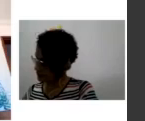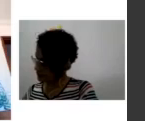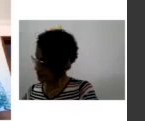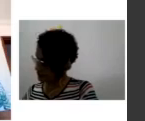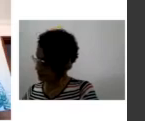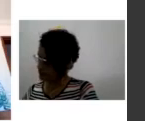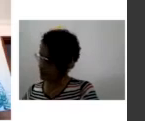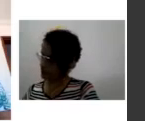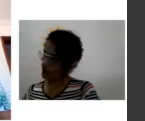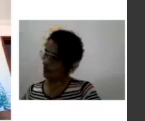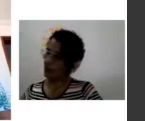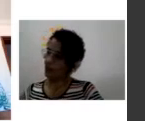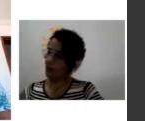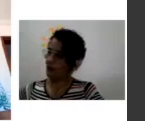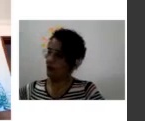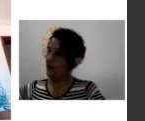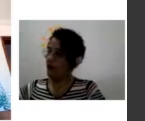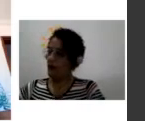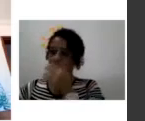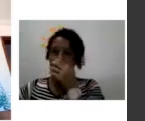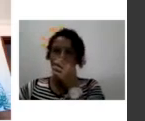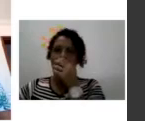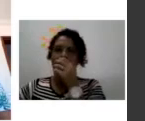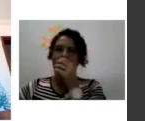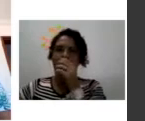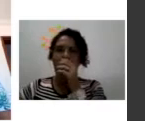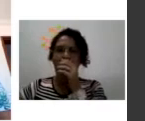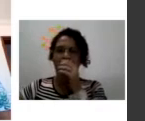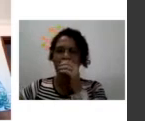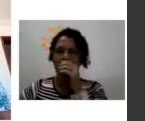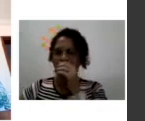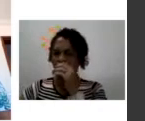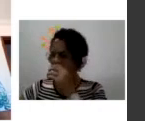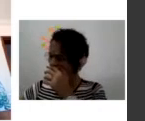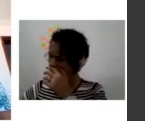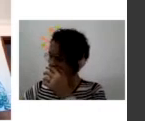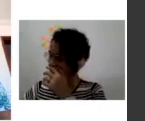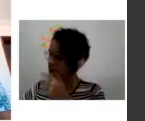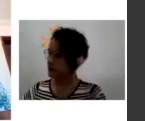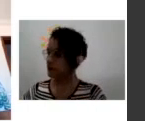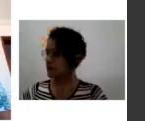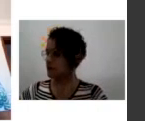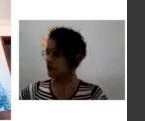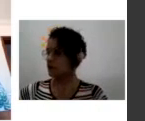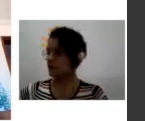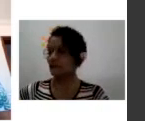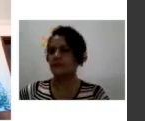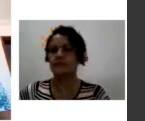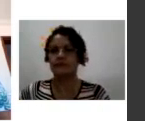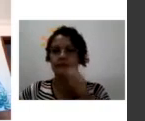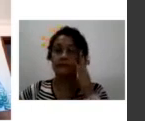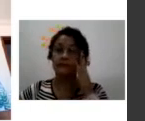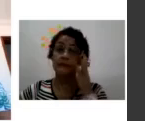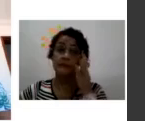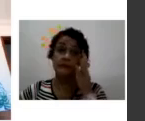finalizar, né, tivemos também aulas e oficinas já no formato híbrido, né, com uma